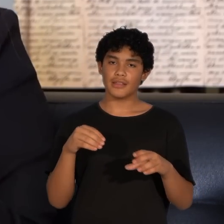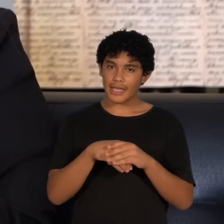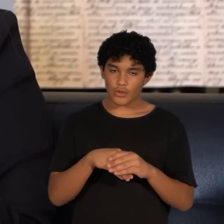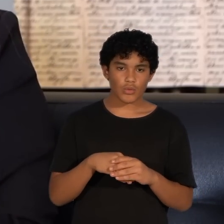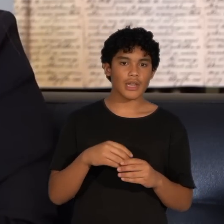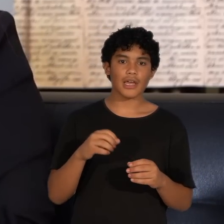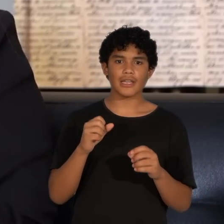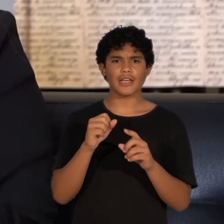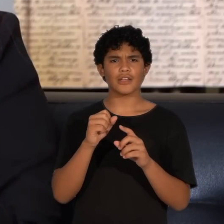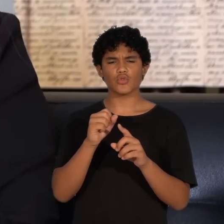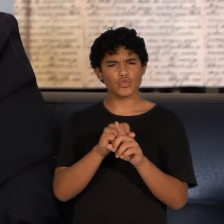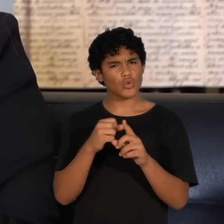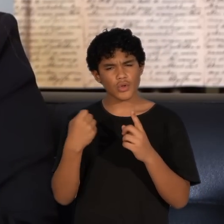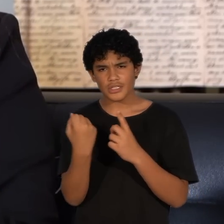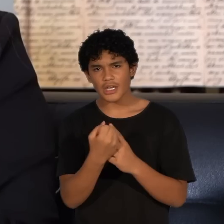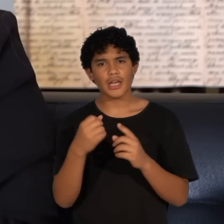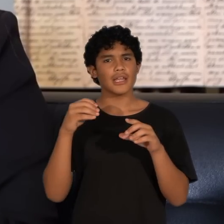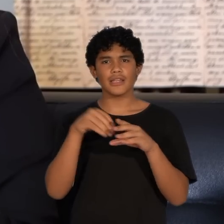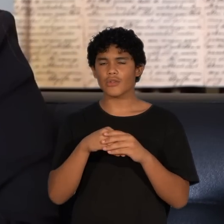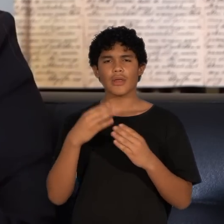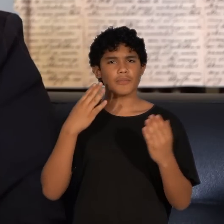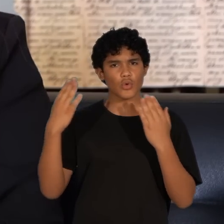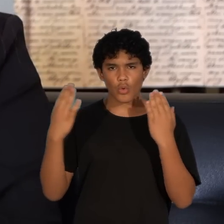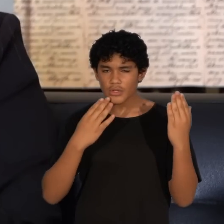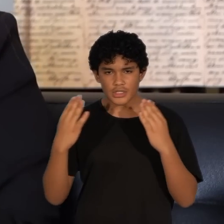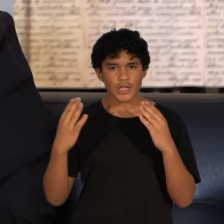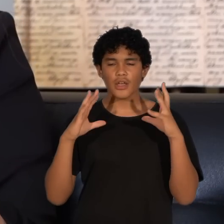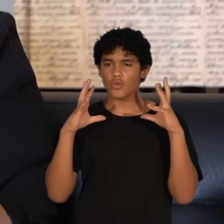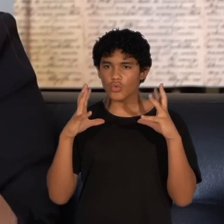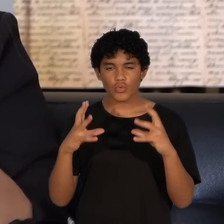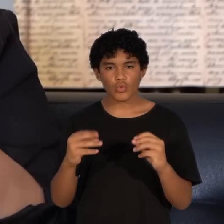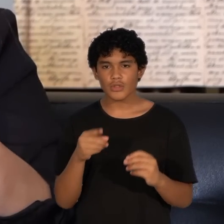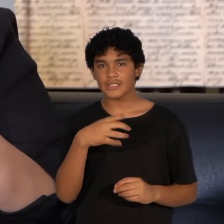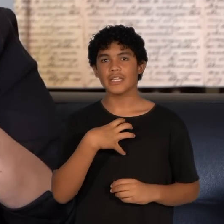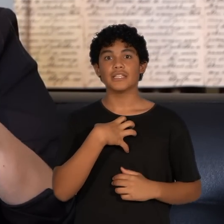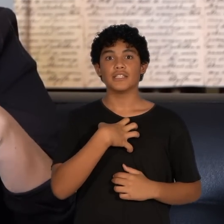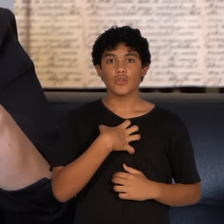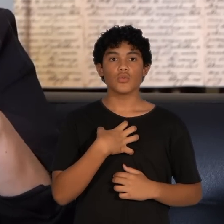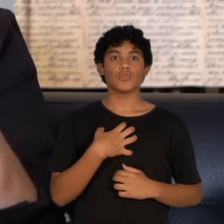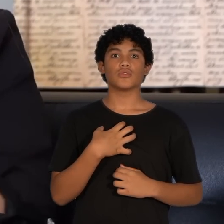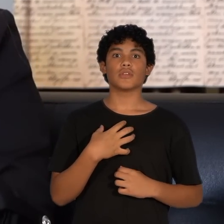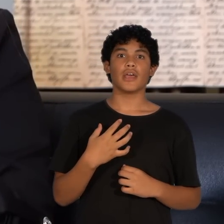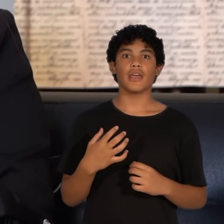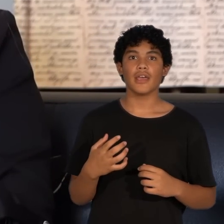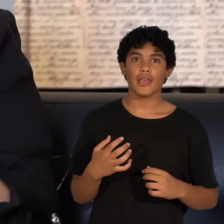na antropologia, na sociologia, até mesmo na psicologia social, em todos os